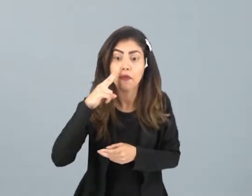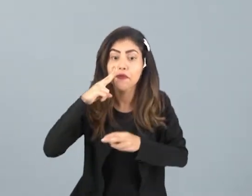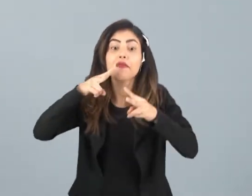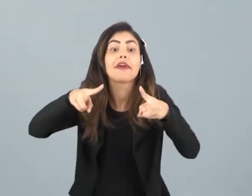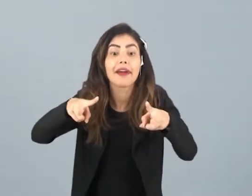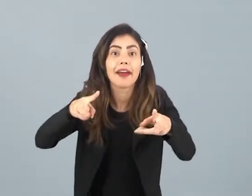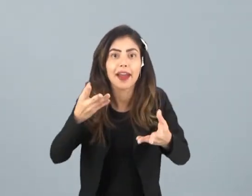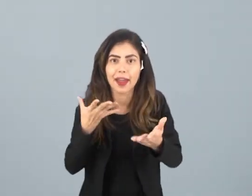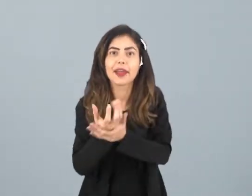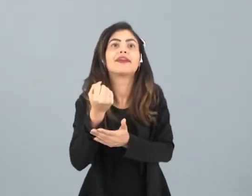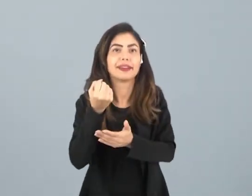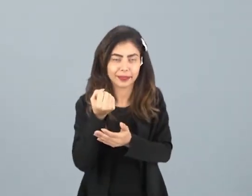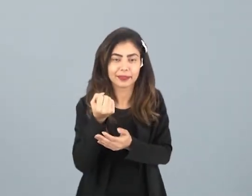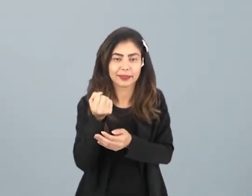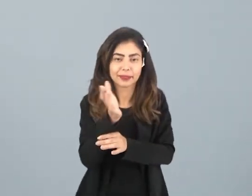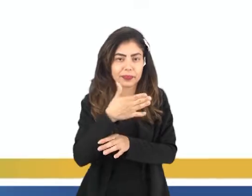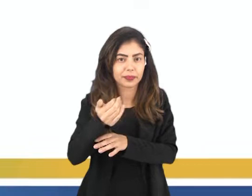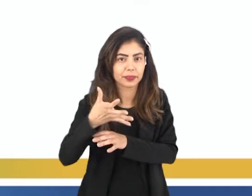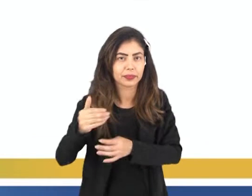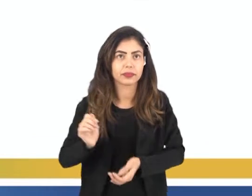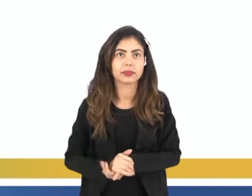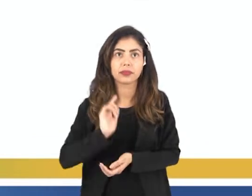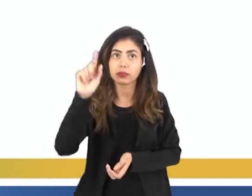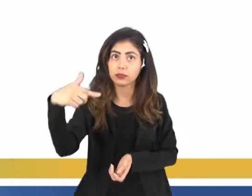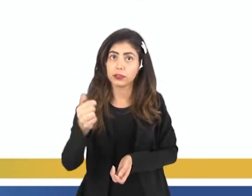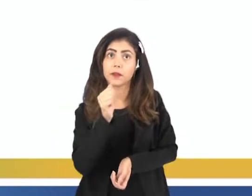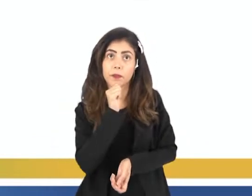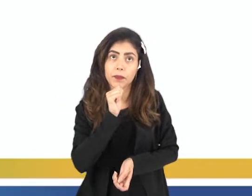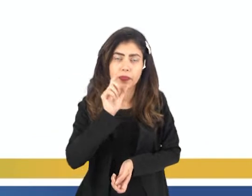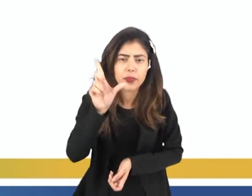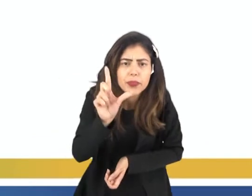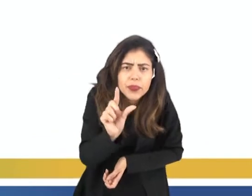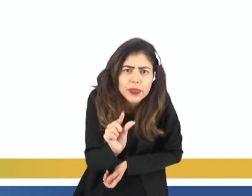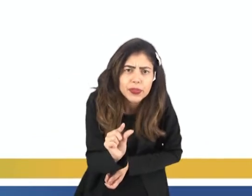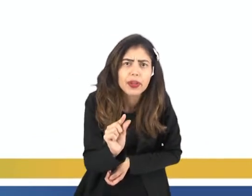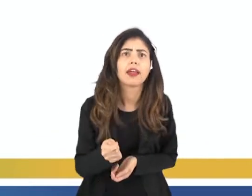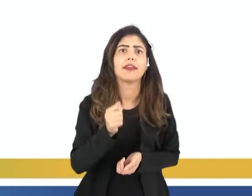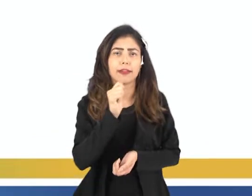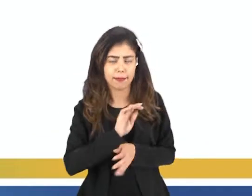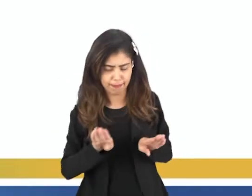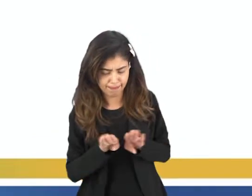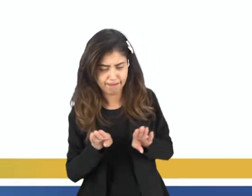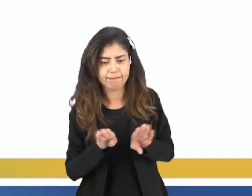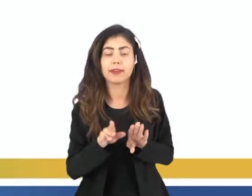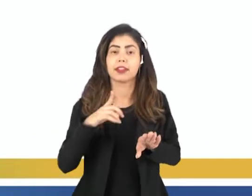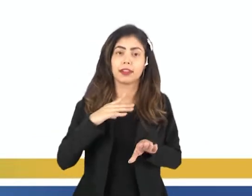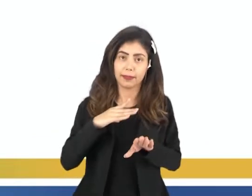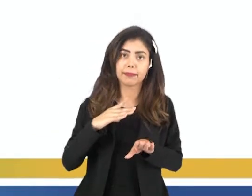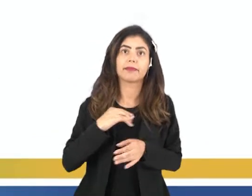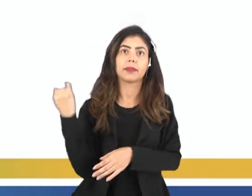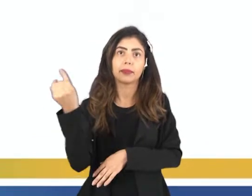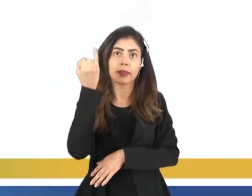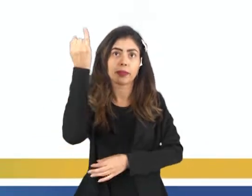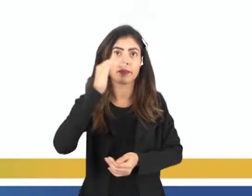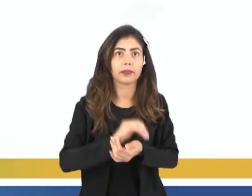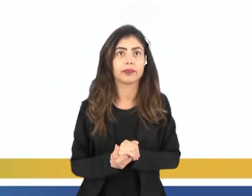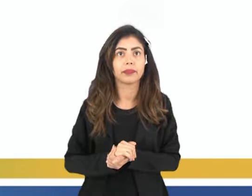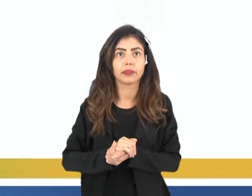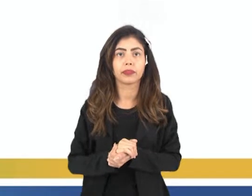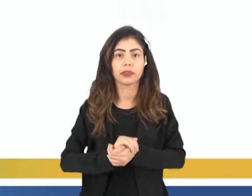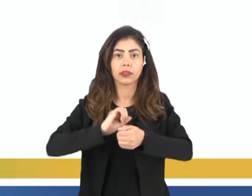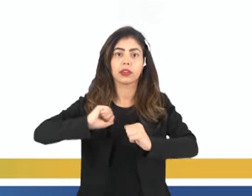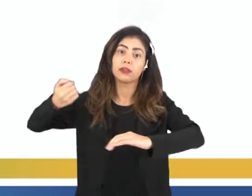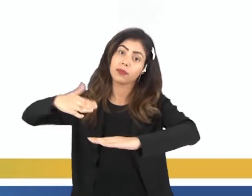se consegue pegar o seu peixinho. Outros seres ainda menores têm grande importância no equilíbrio deste ecossistema, que